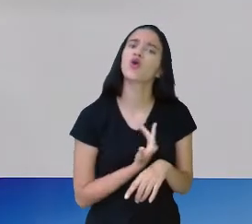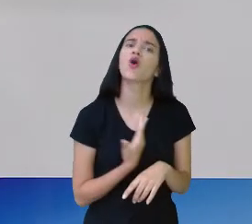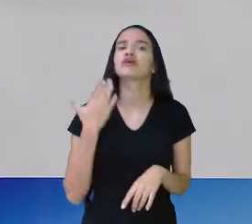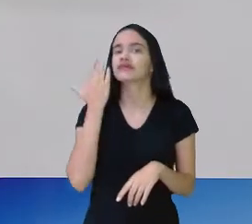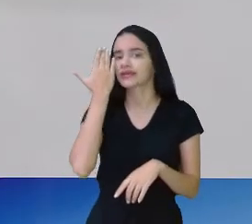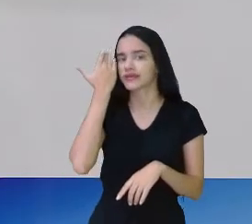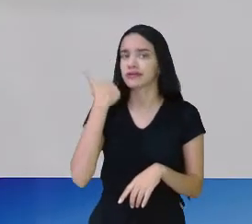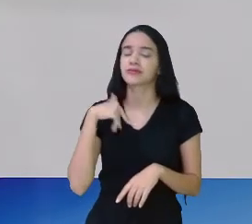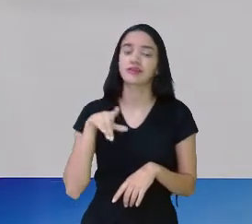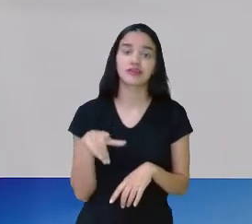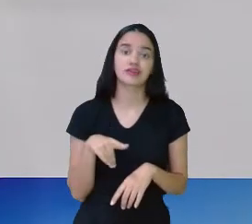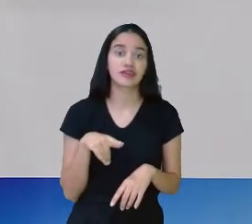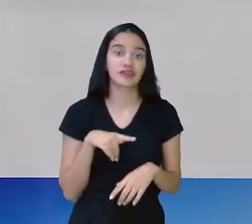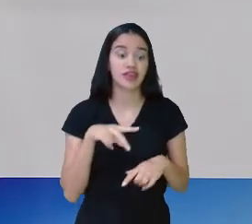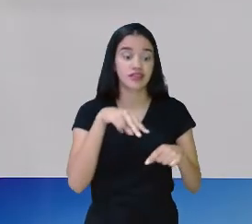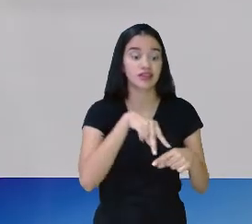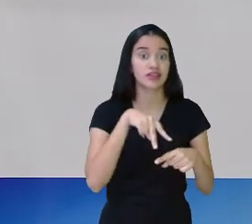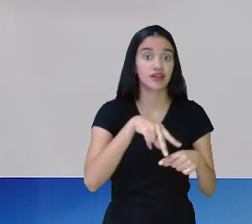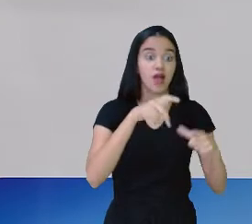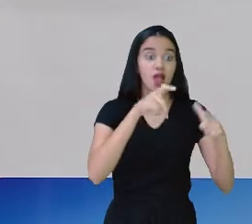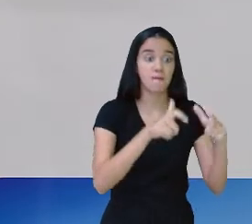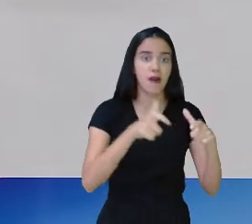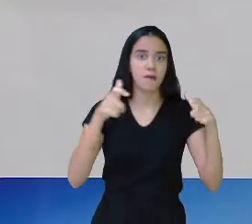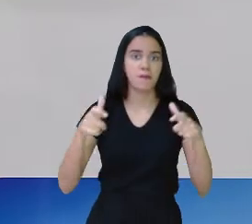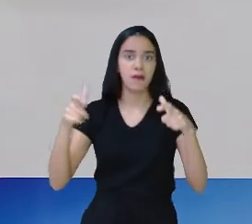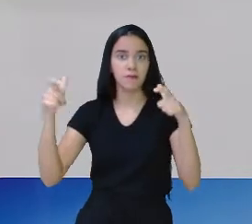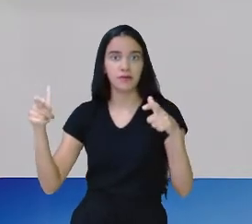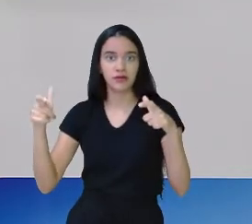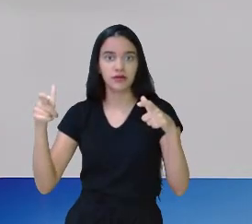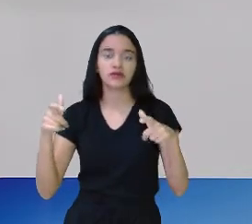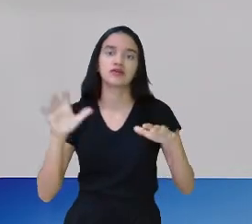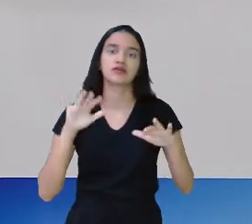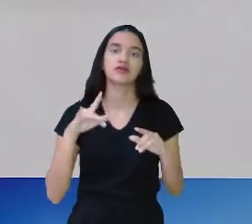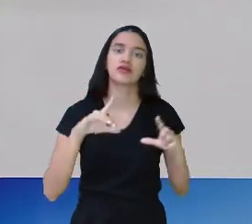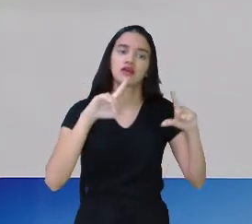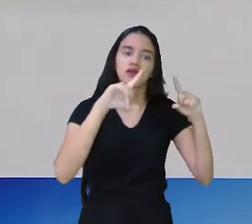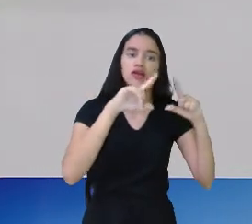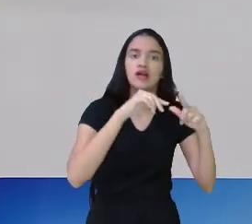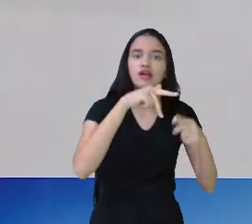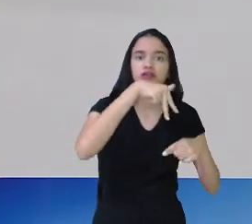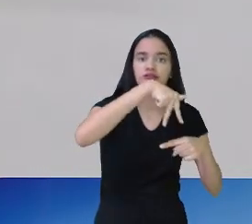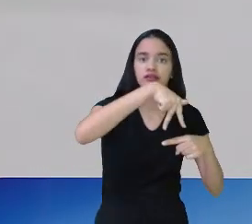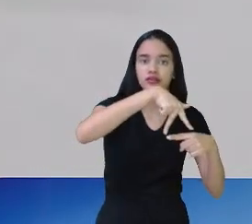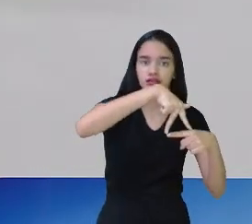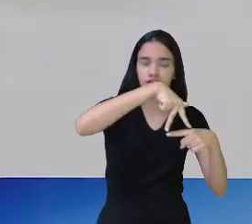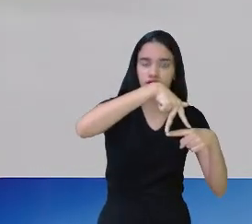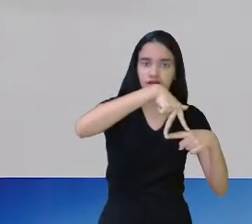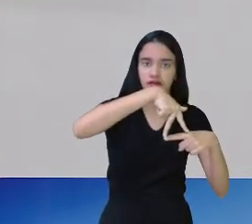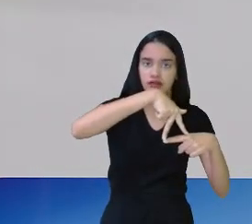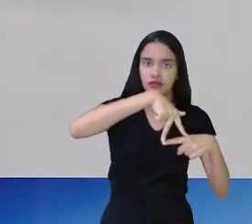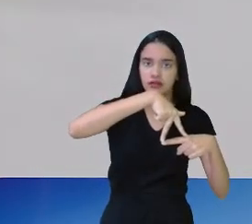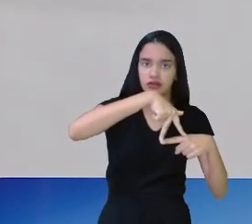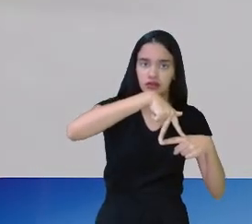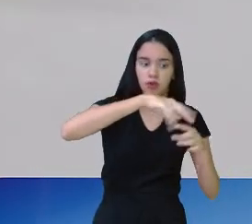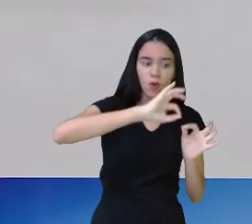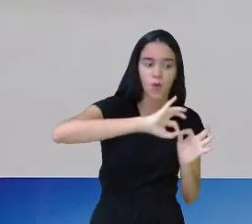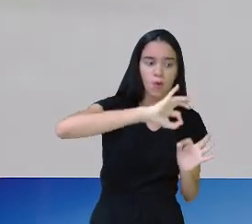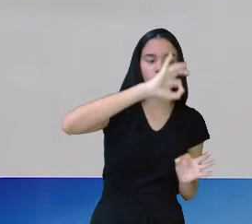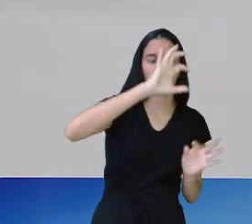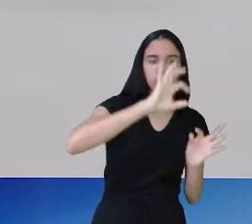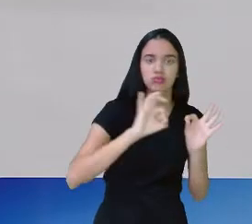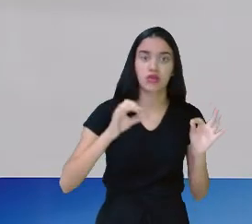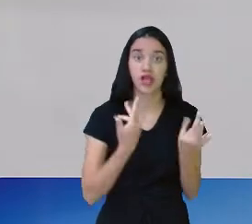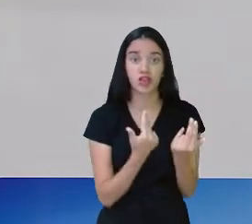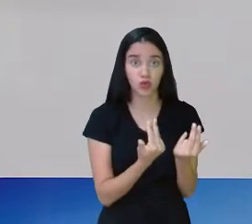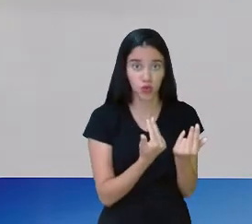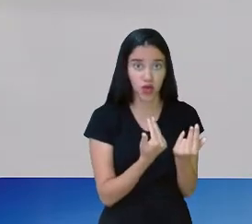que existem triângulos de vários tamanhos. Triângulos com o mesmo comprimento, né, dos